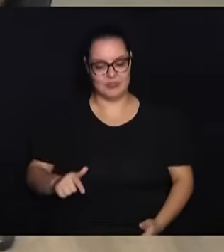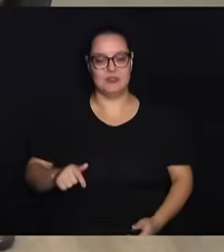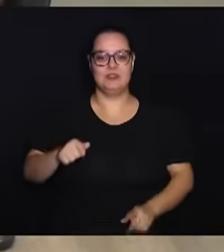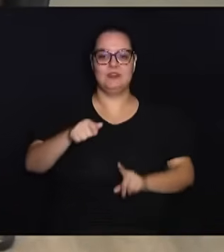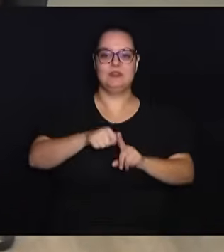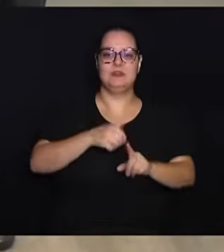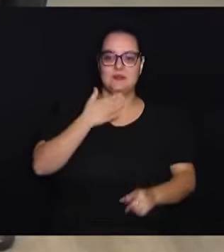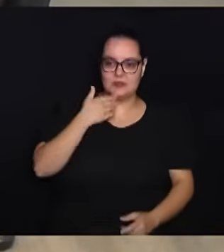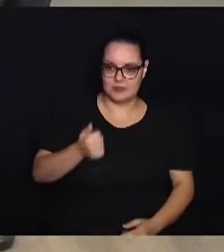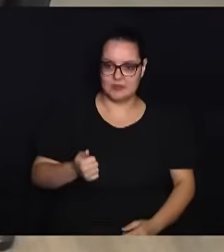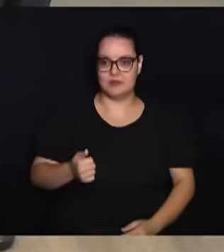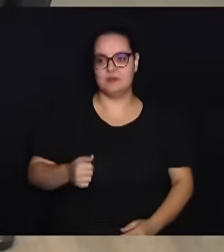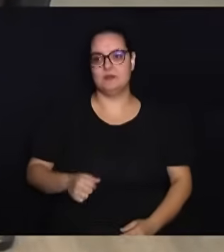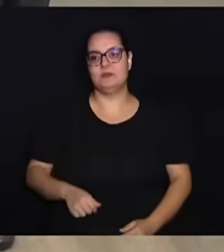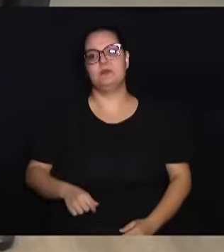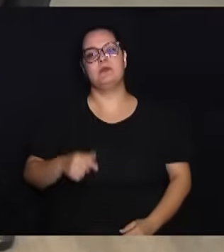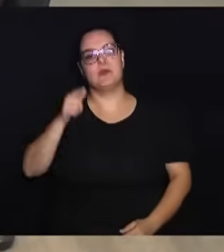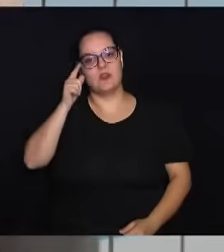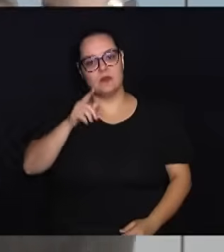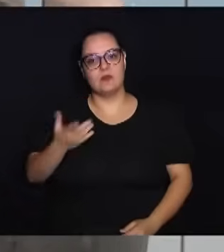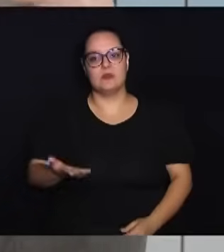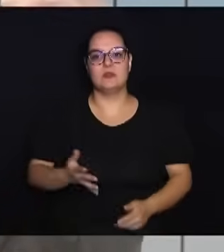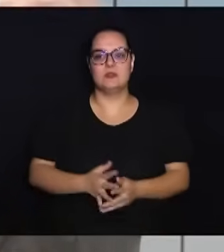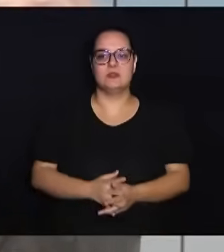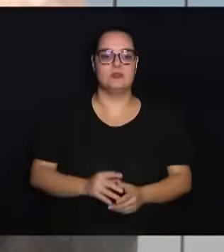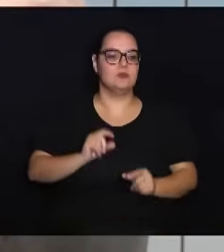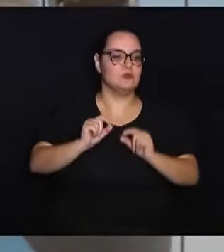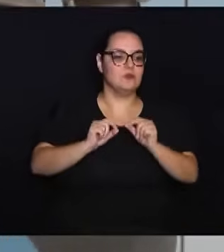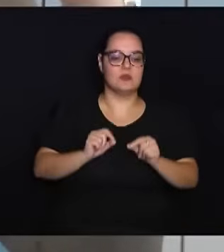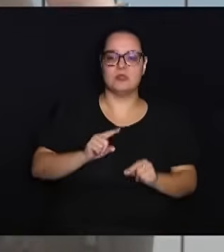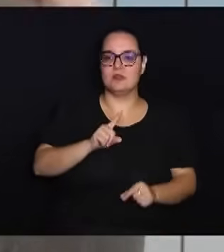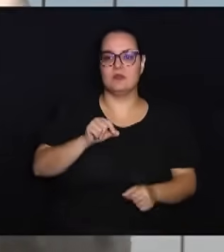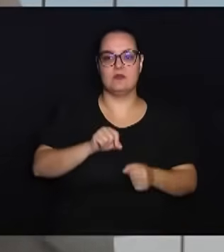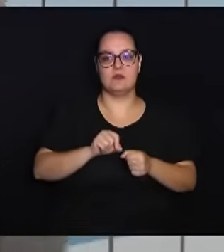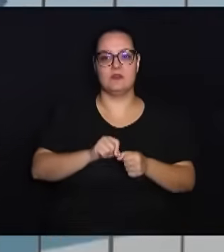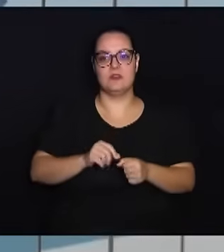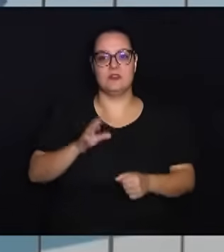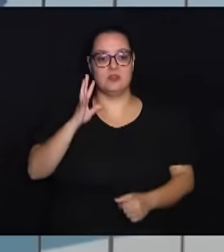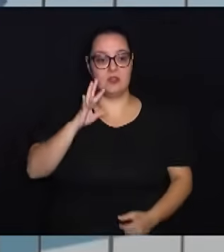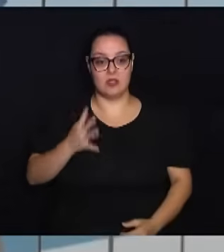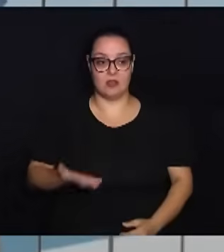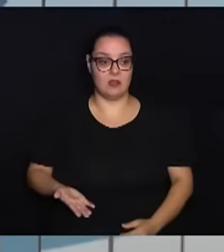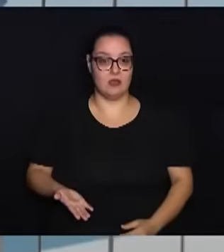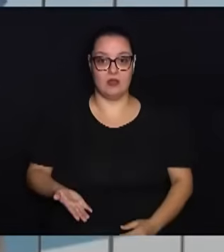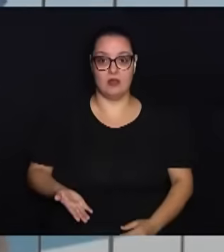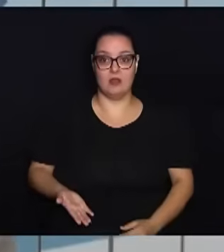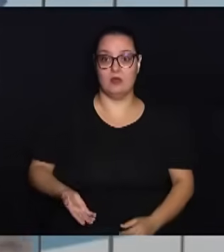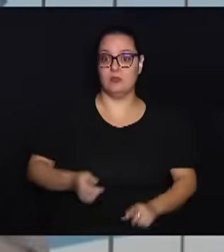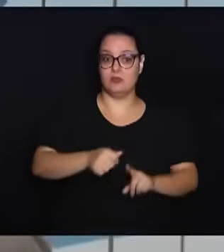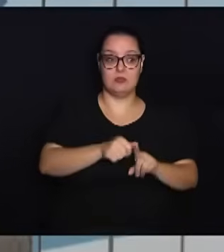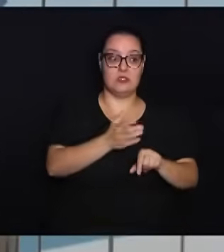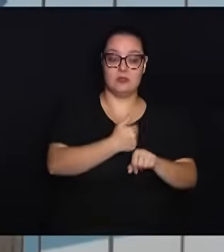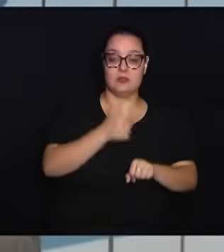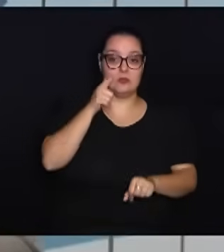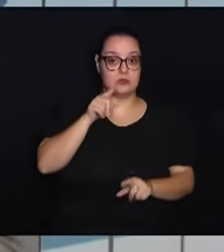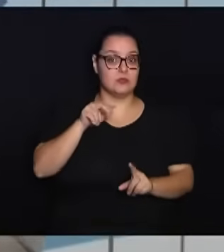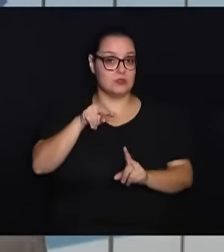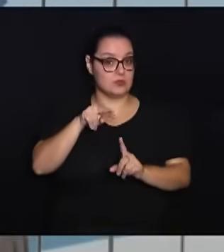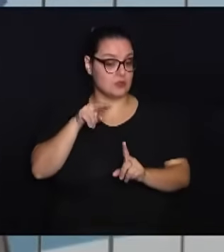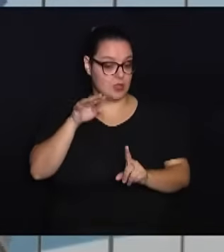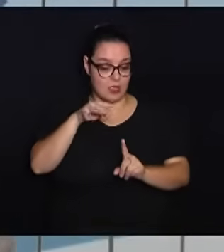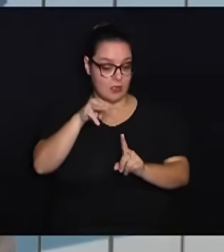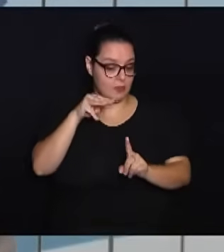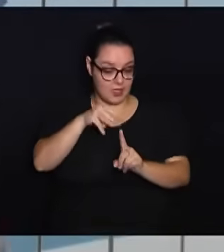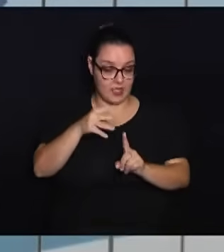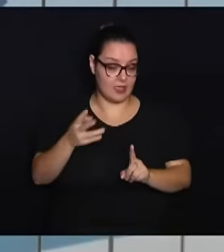ser melhor, esse mês eu vou alcançar, o que eu não fiz de legal no mês anterior que eu não atingi o resultado. Então sempre fazer